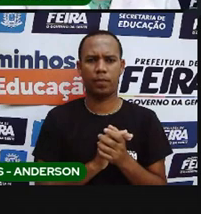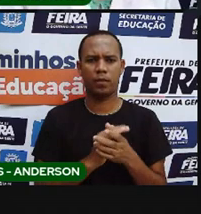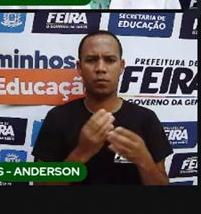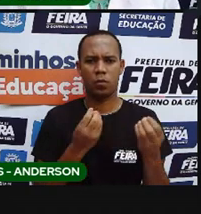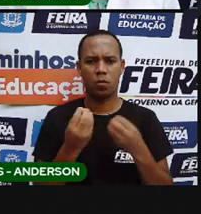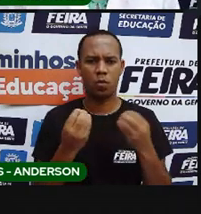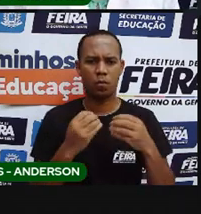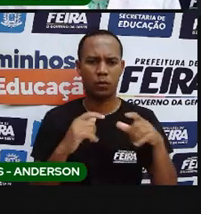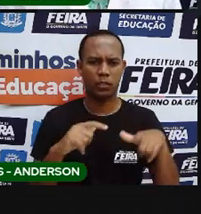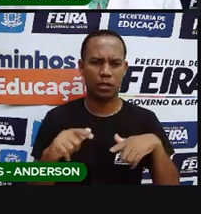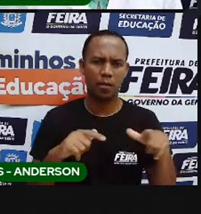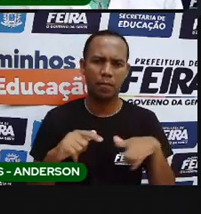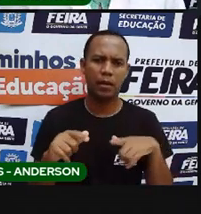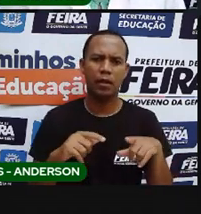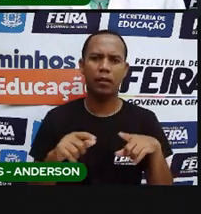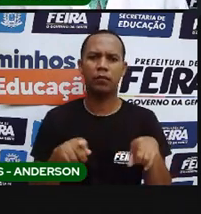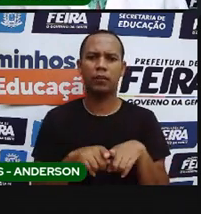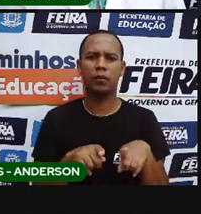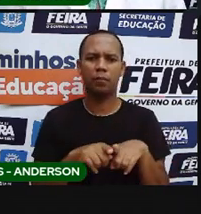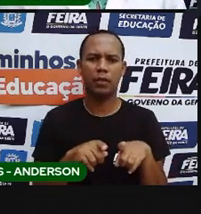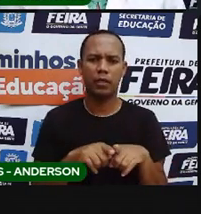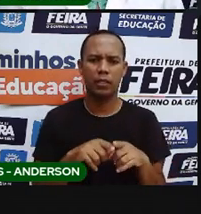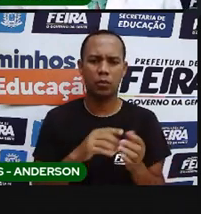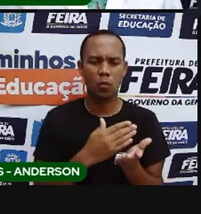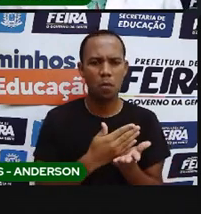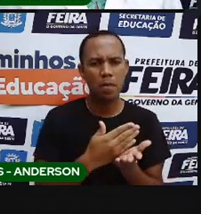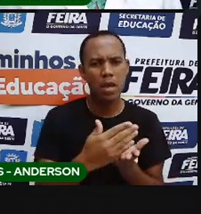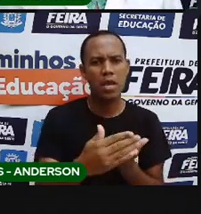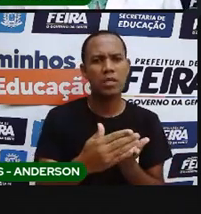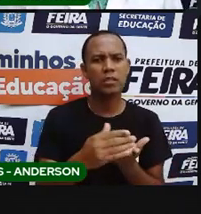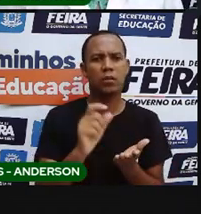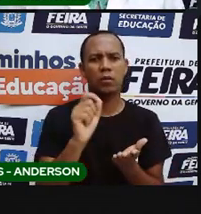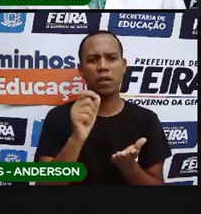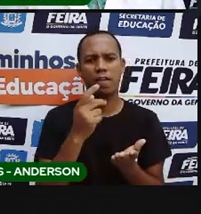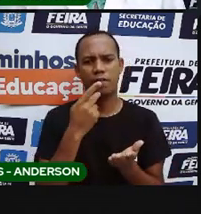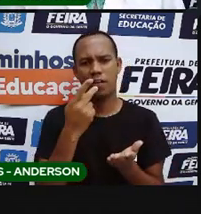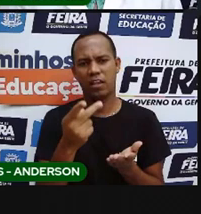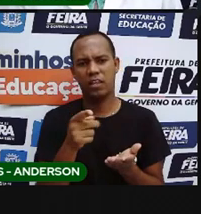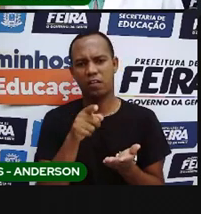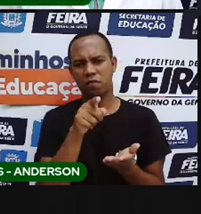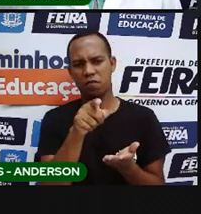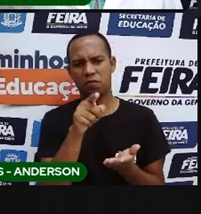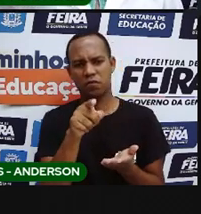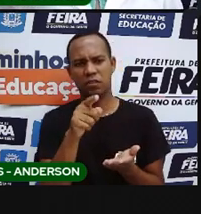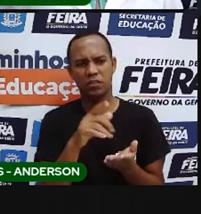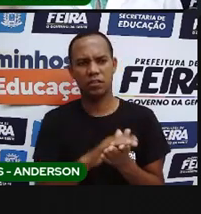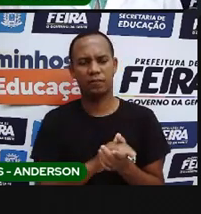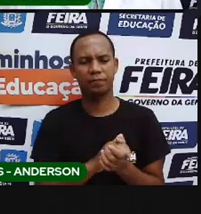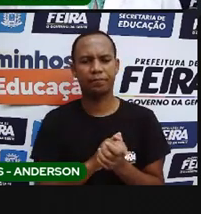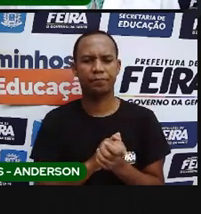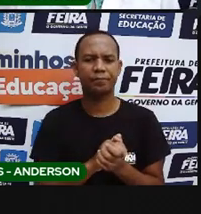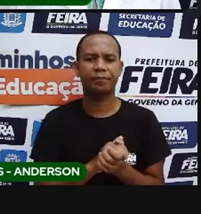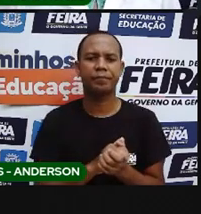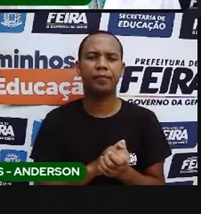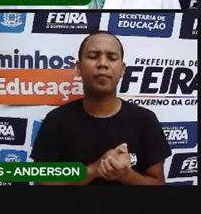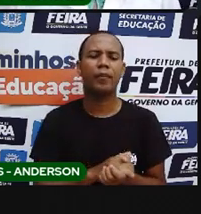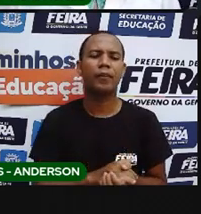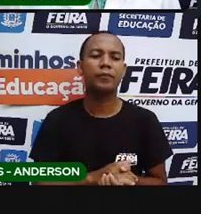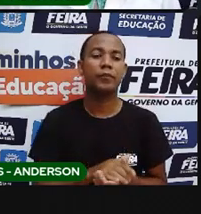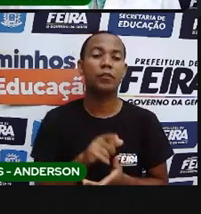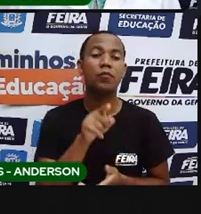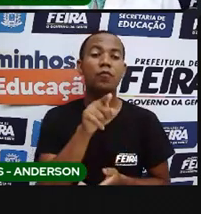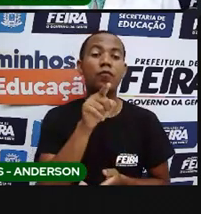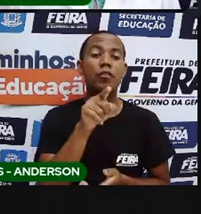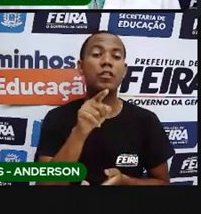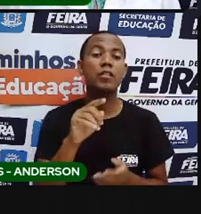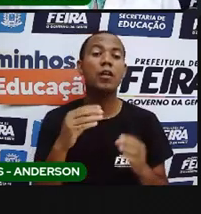de trabalho ser diferente. Então eles começam a chamar esses indígenas de selvagens. E você? Bota aqui embaixo no comentário para cá. Você concorda